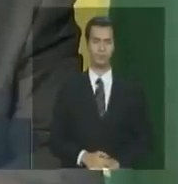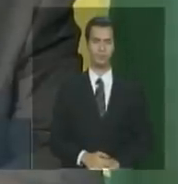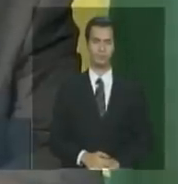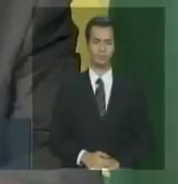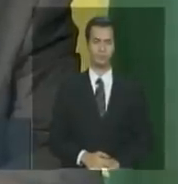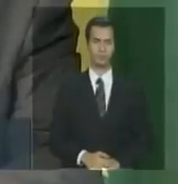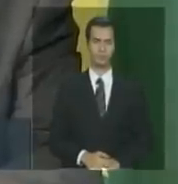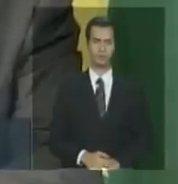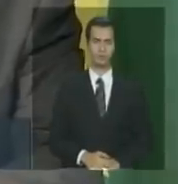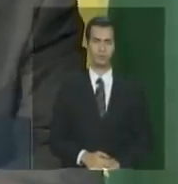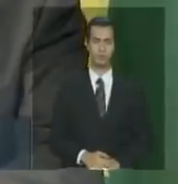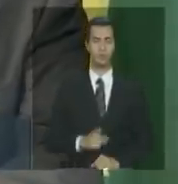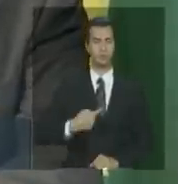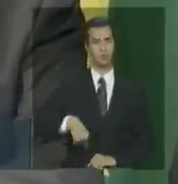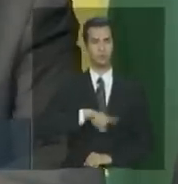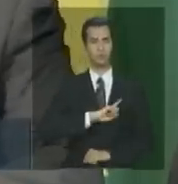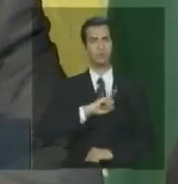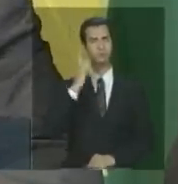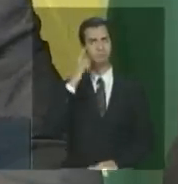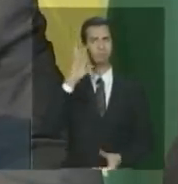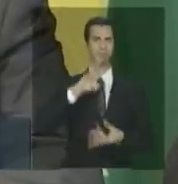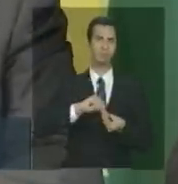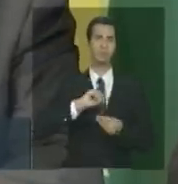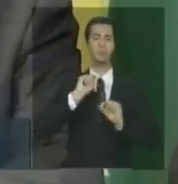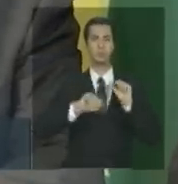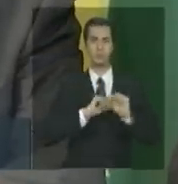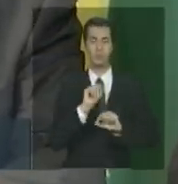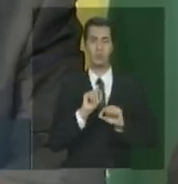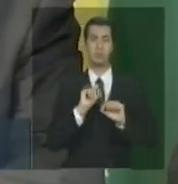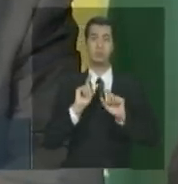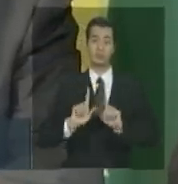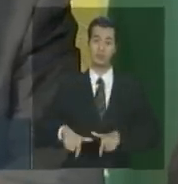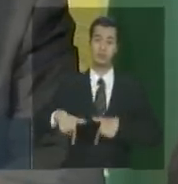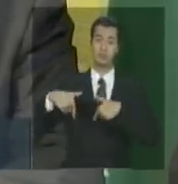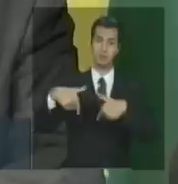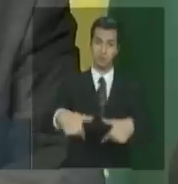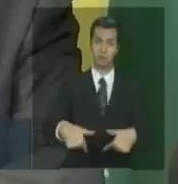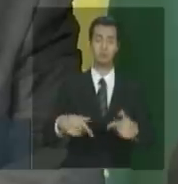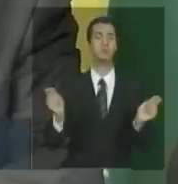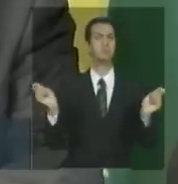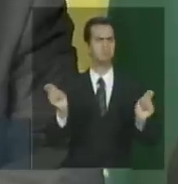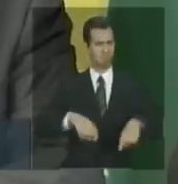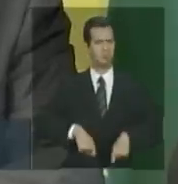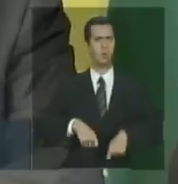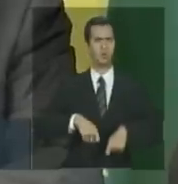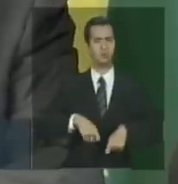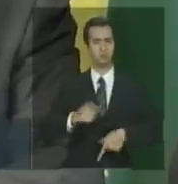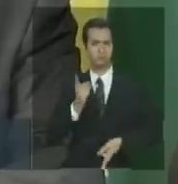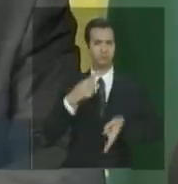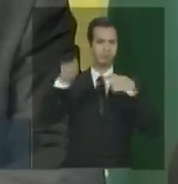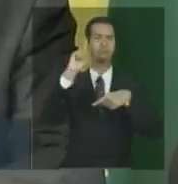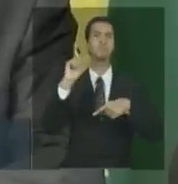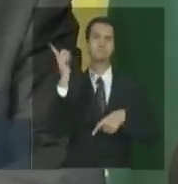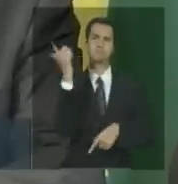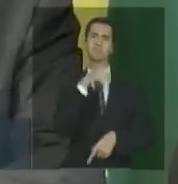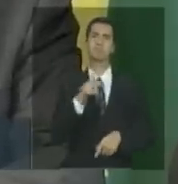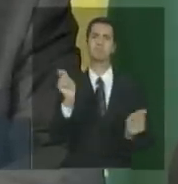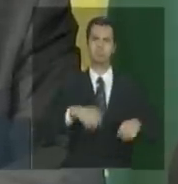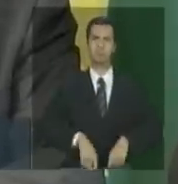que os desafios colocados podem ser enfrentados e superados com